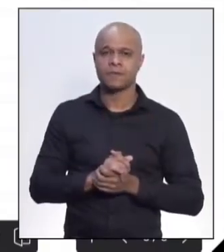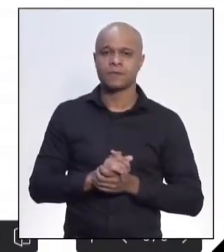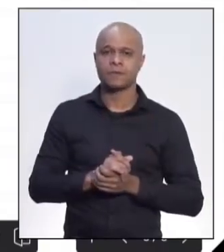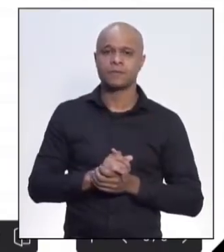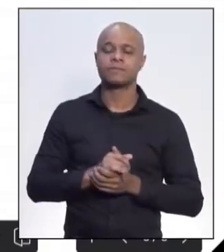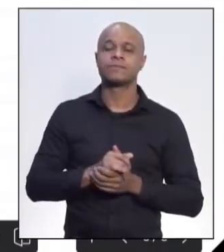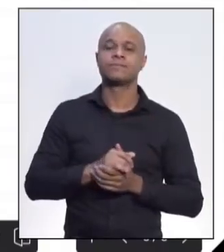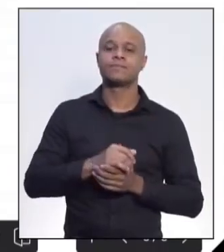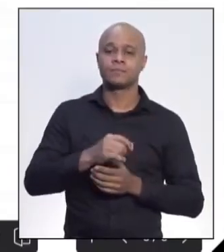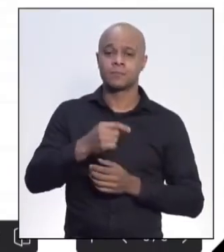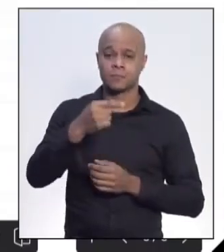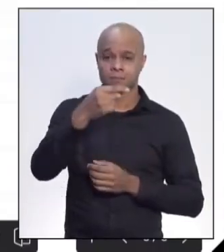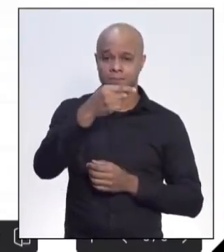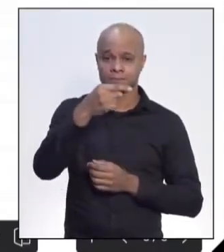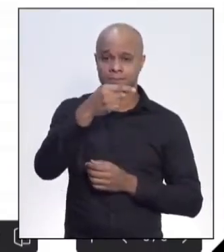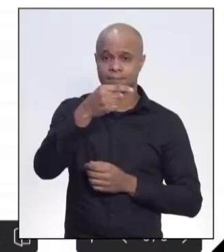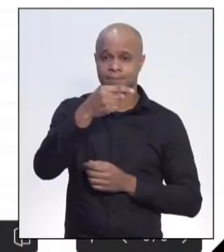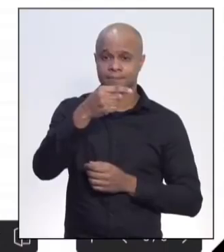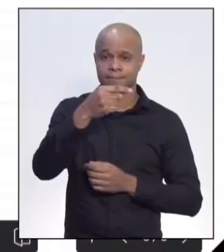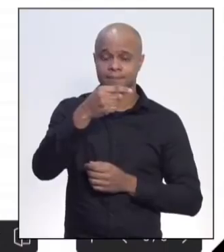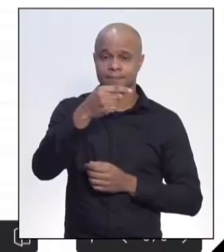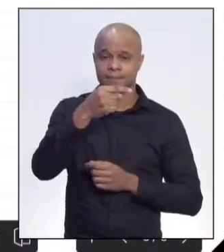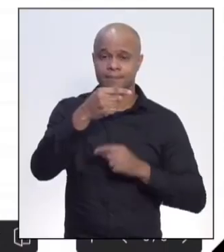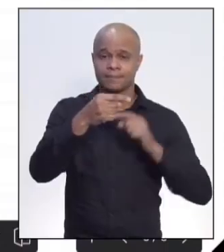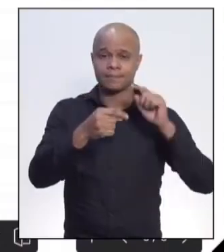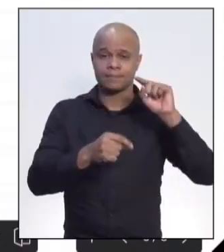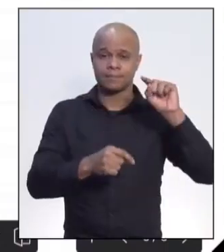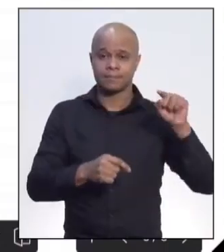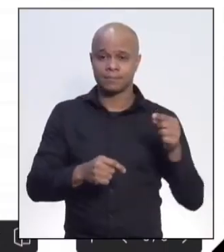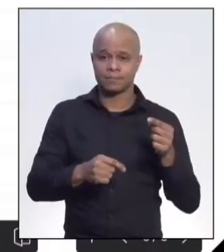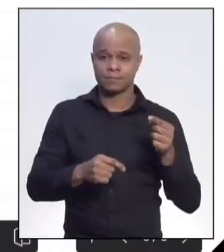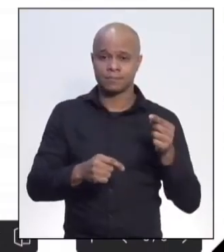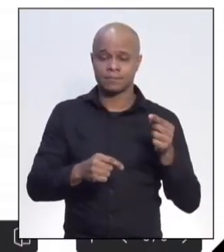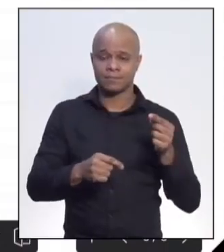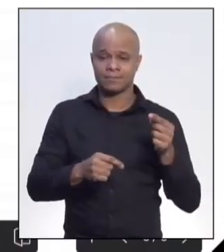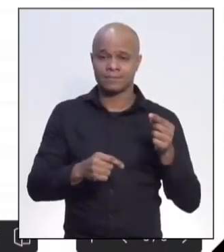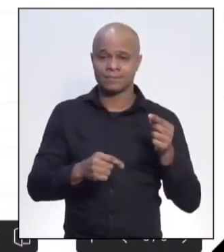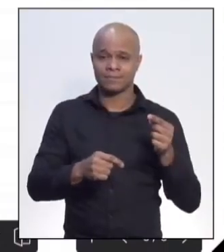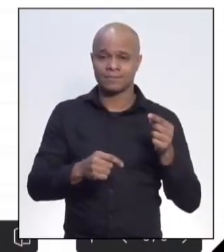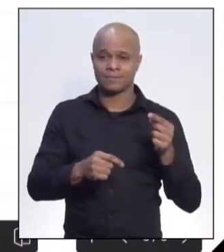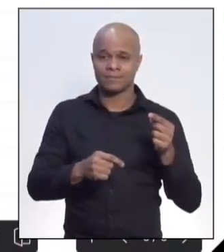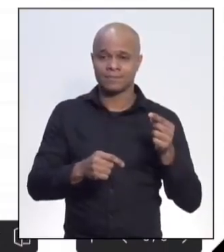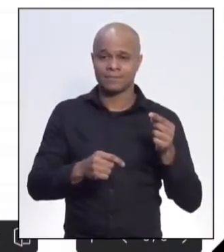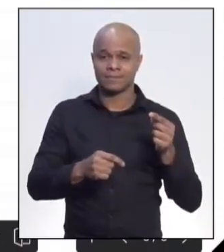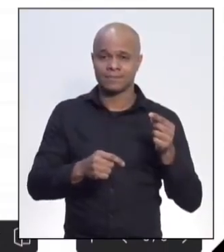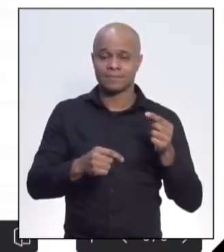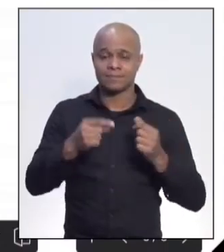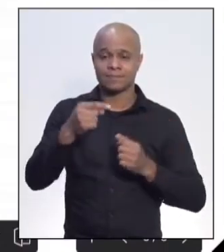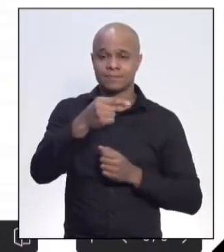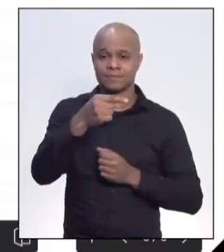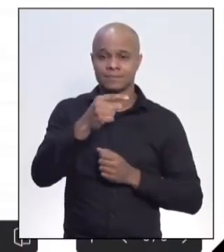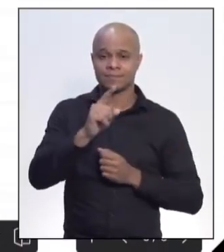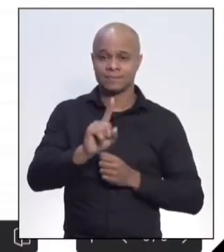o menos da função, abro parênteses, o valor de x, que é menos